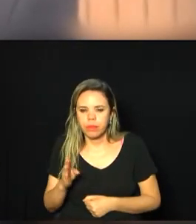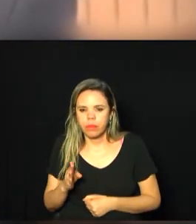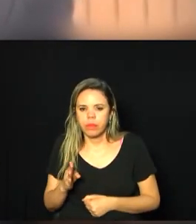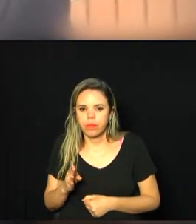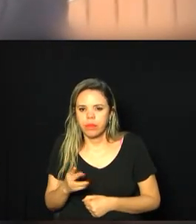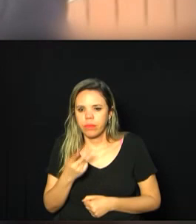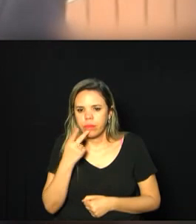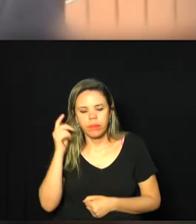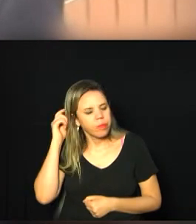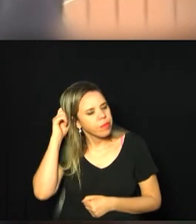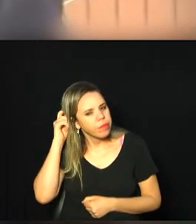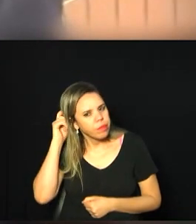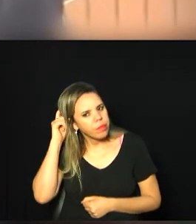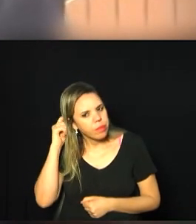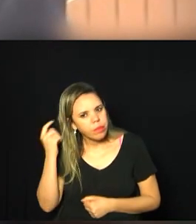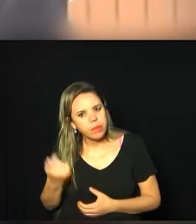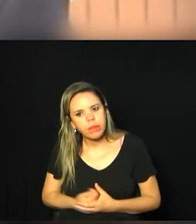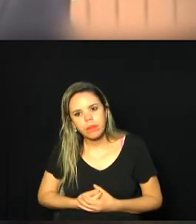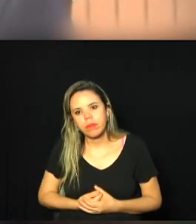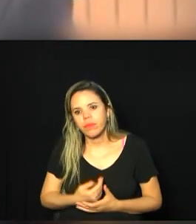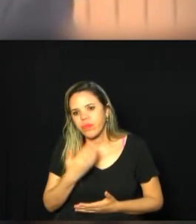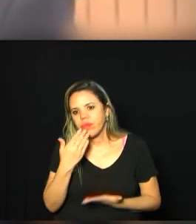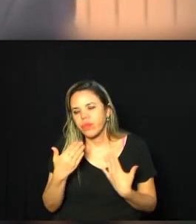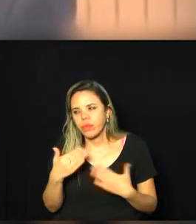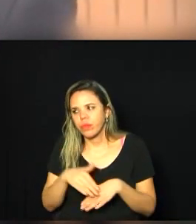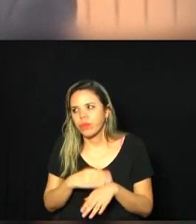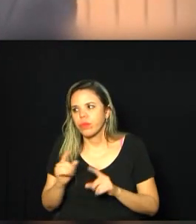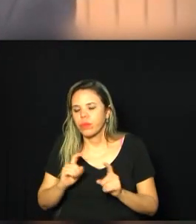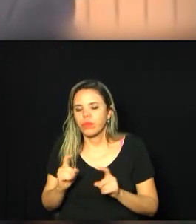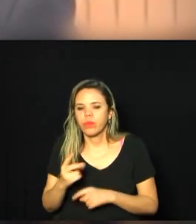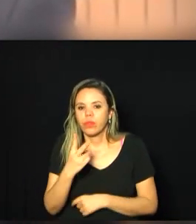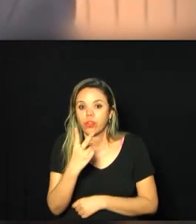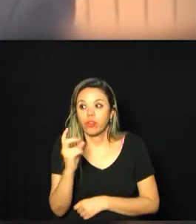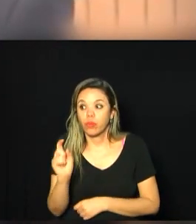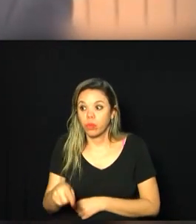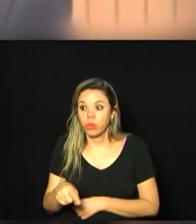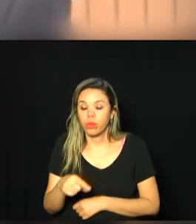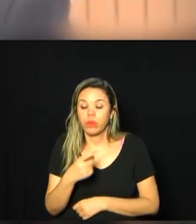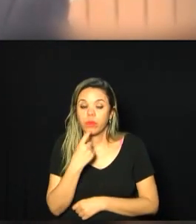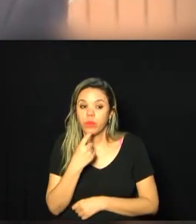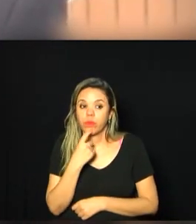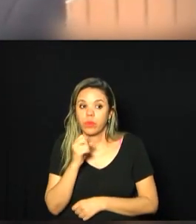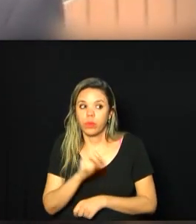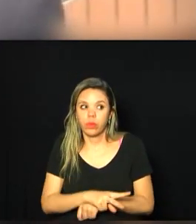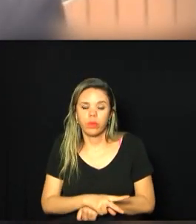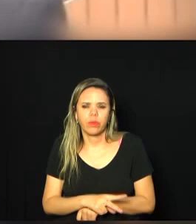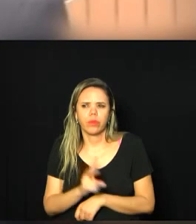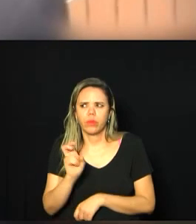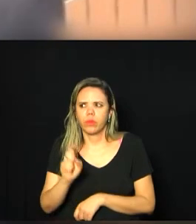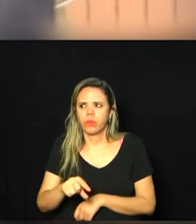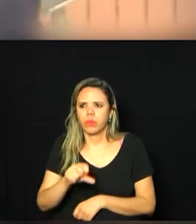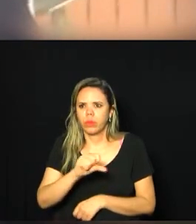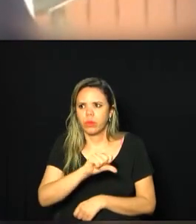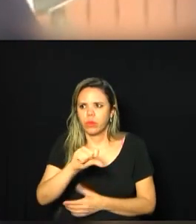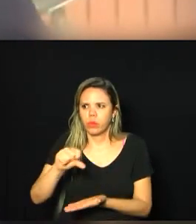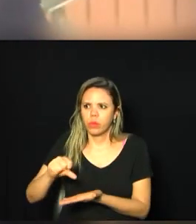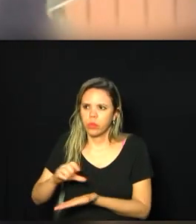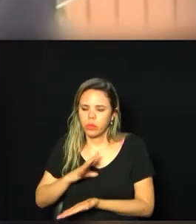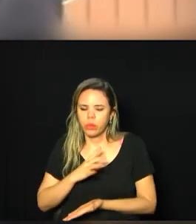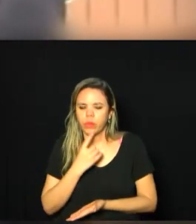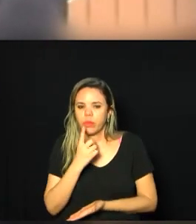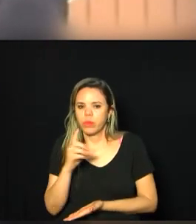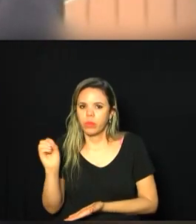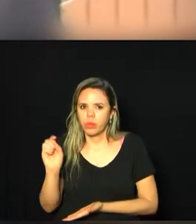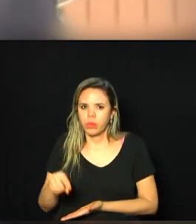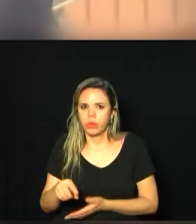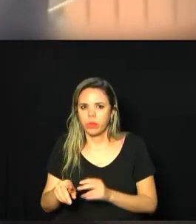como eu falei ali na mesa, 2 mil em Campinas, 5 mil na região metropolitana de Campinas, 100 mil no